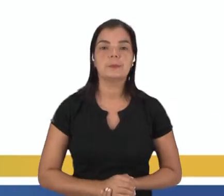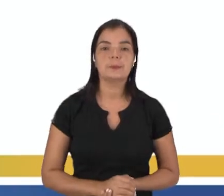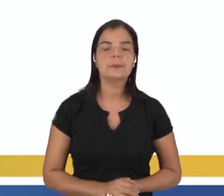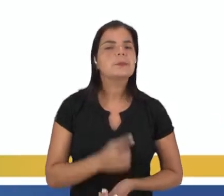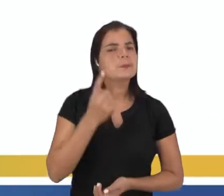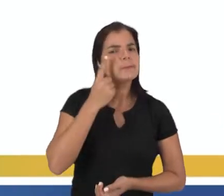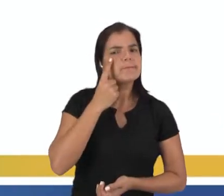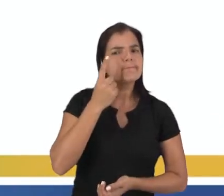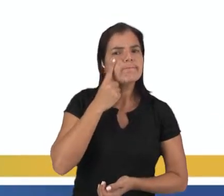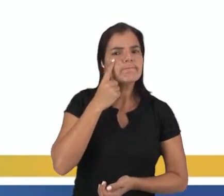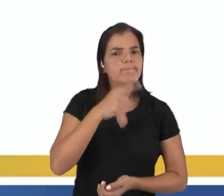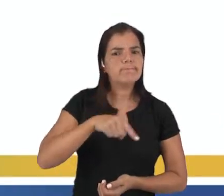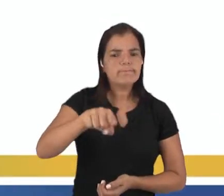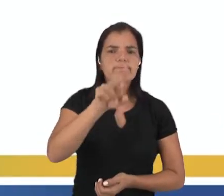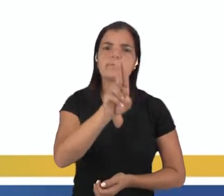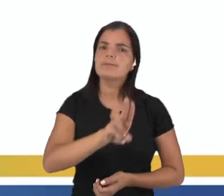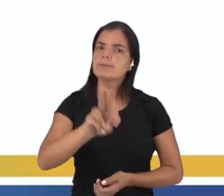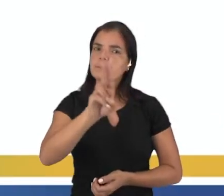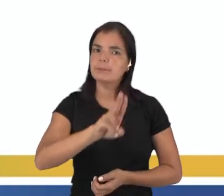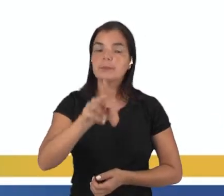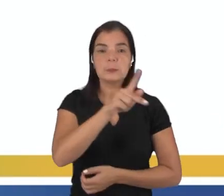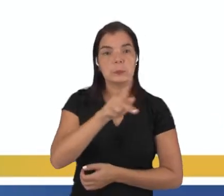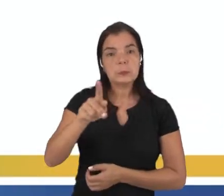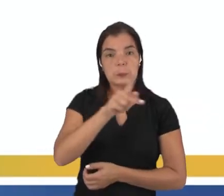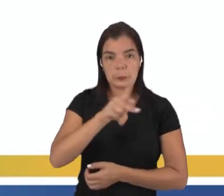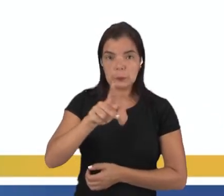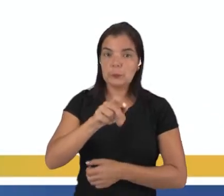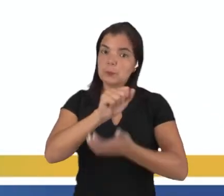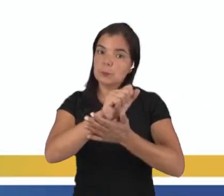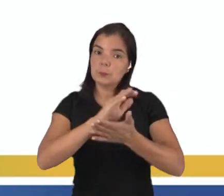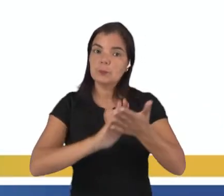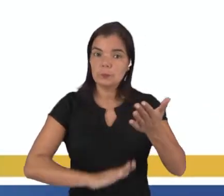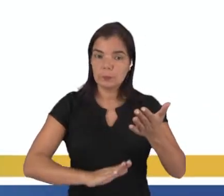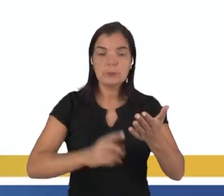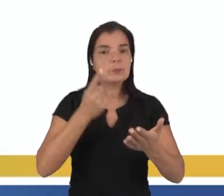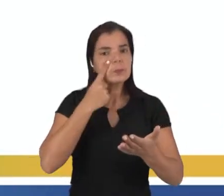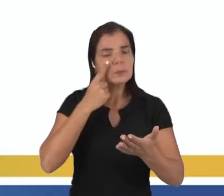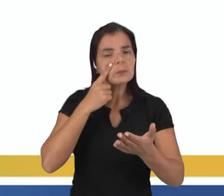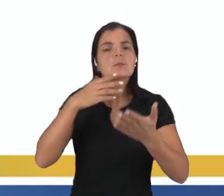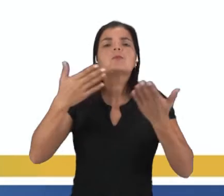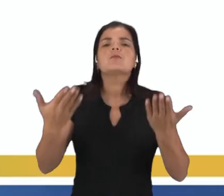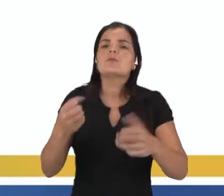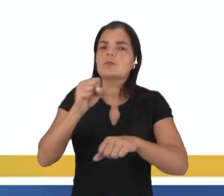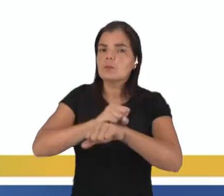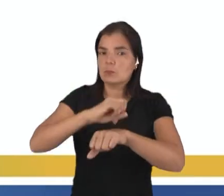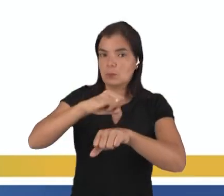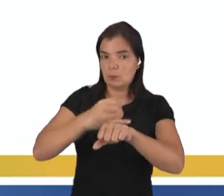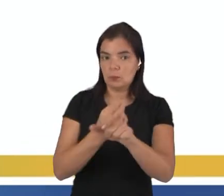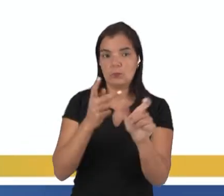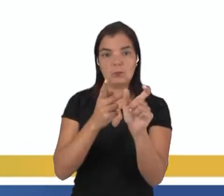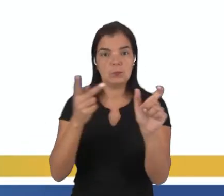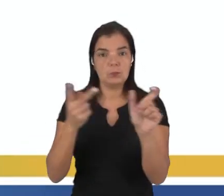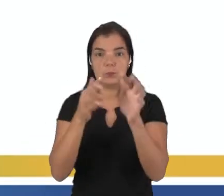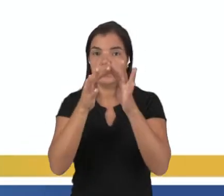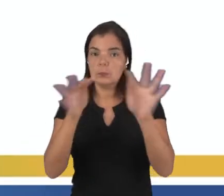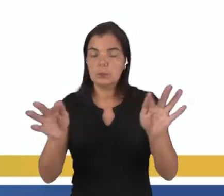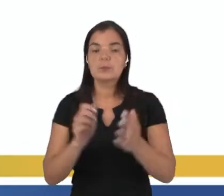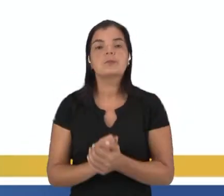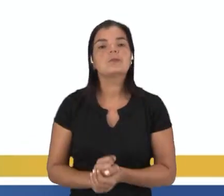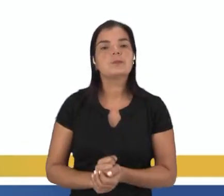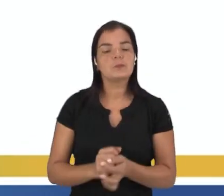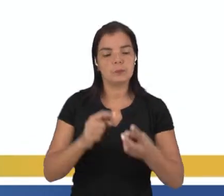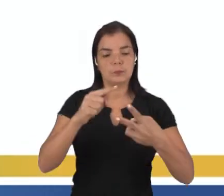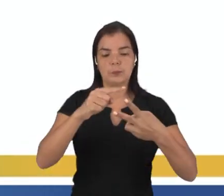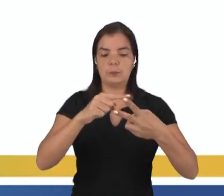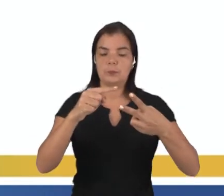Veja o raciocínio que você deve usar quando o seu professor passar exercício para identificar o sujeito e o predicado da oração. Vamos seguir os